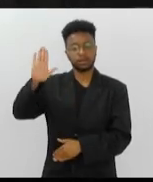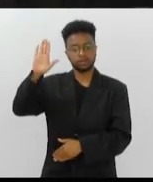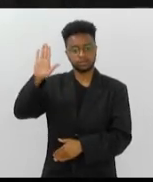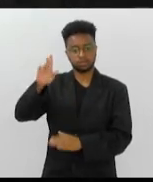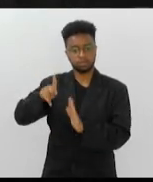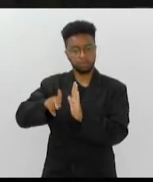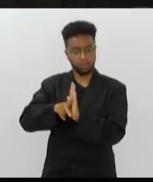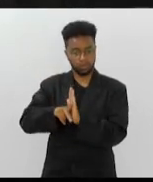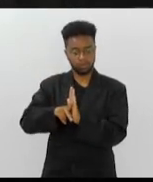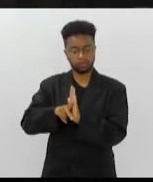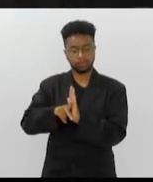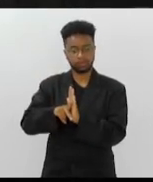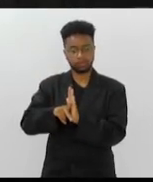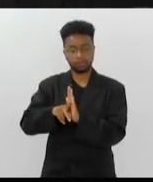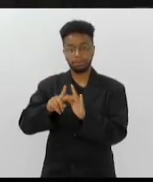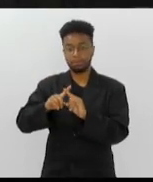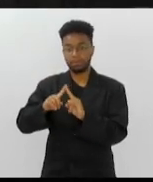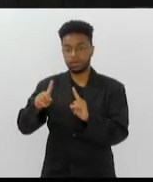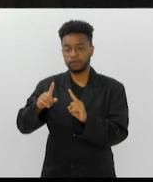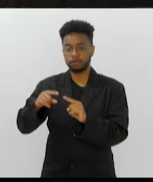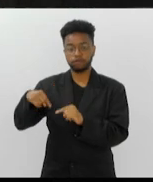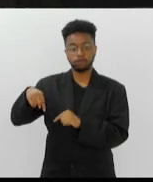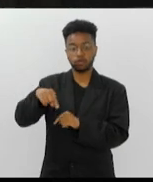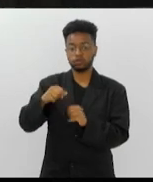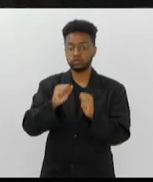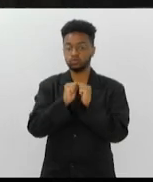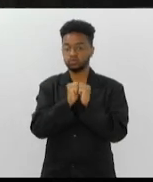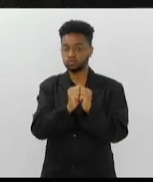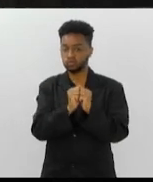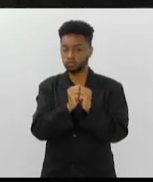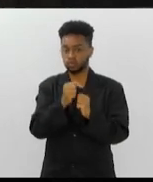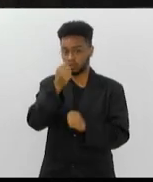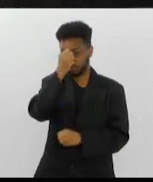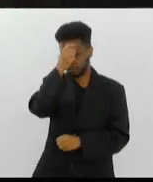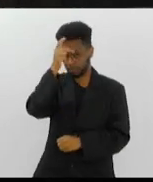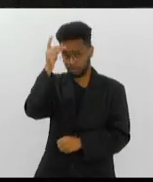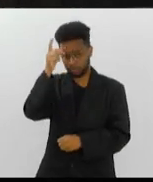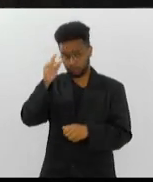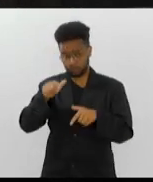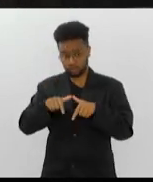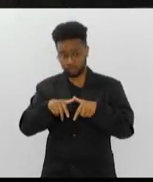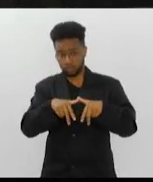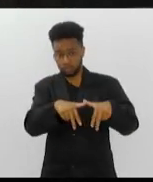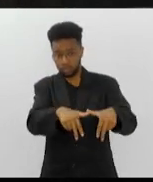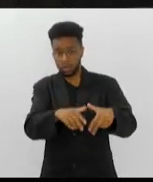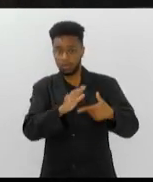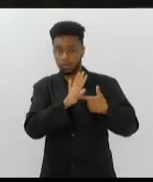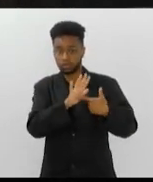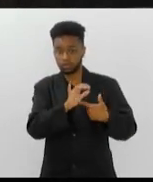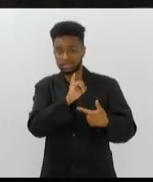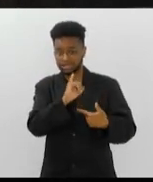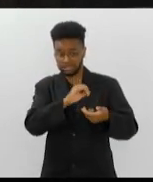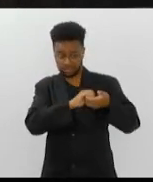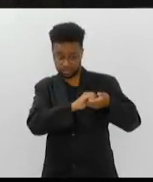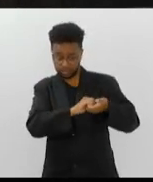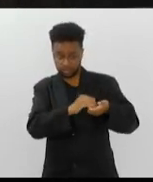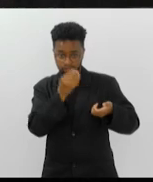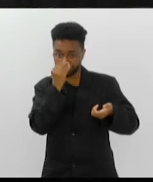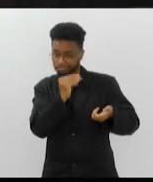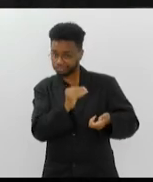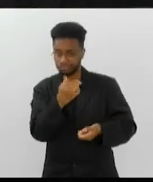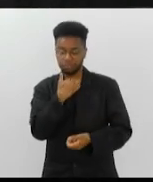próprio, foi comigo até o prefeito e disse que mão que se aperta não se volta atrás, como se